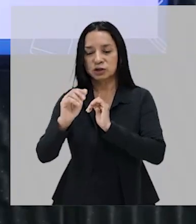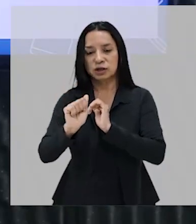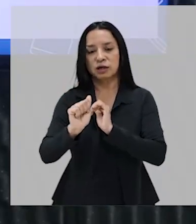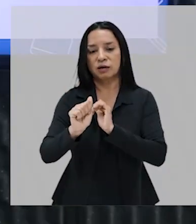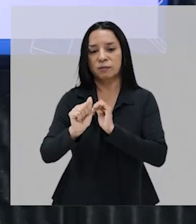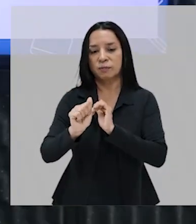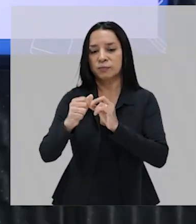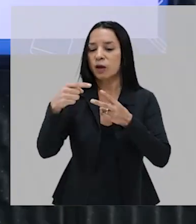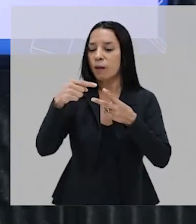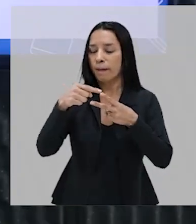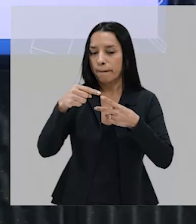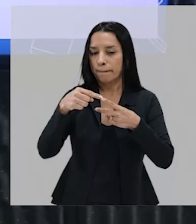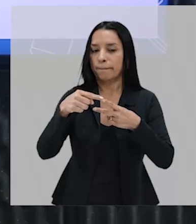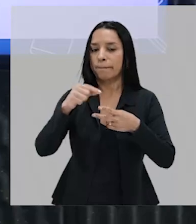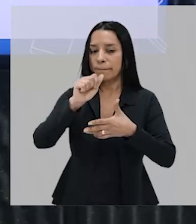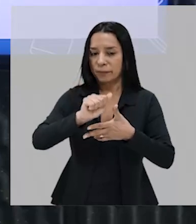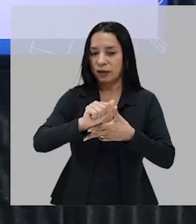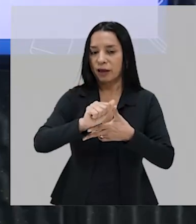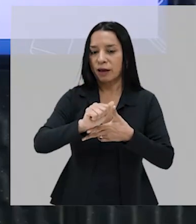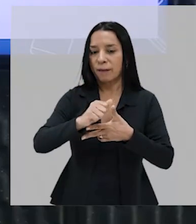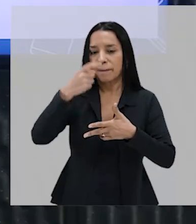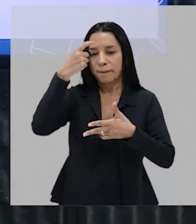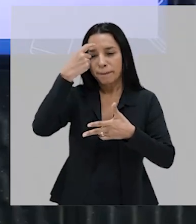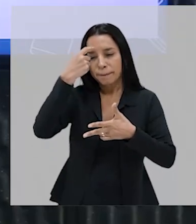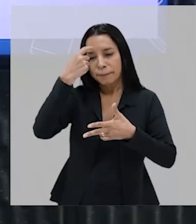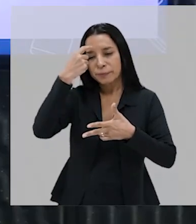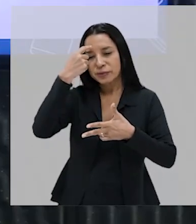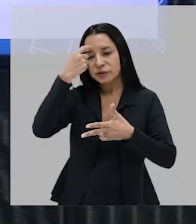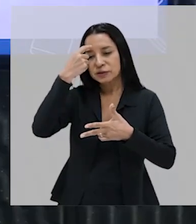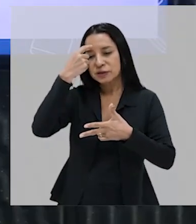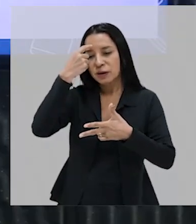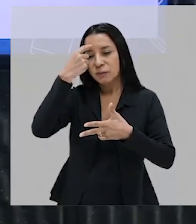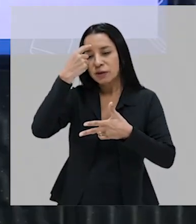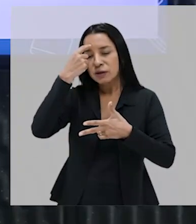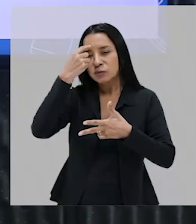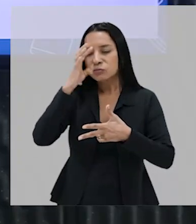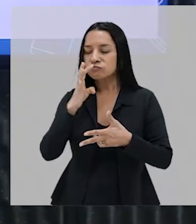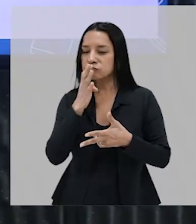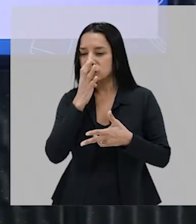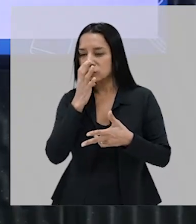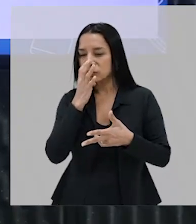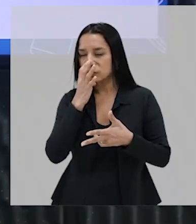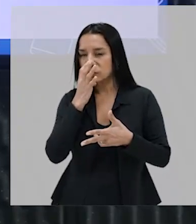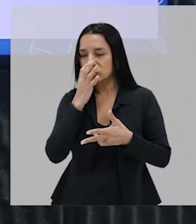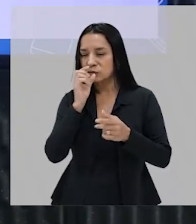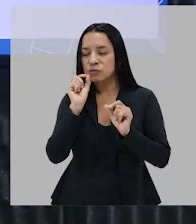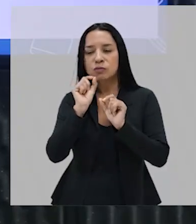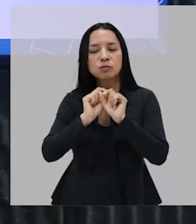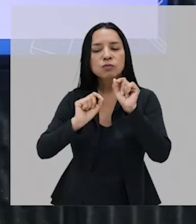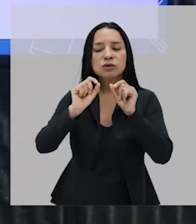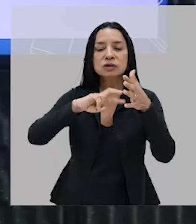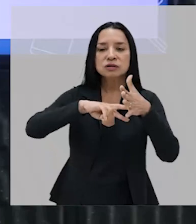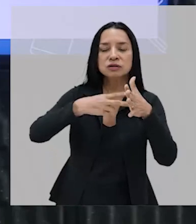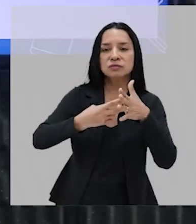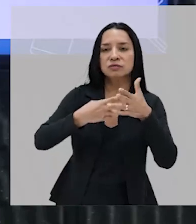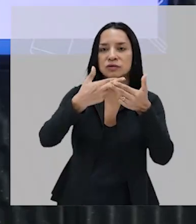Bom, quando você fala em pensamento contemplativo, você está falando necessariamente de elementos aliados